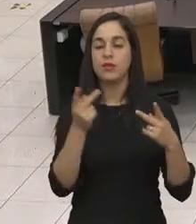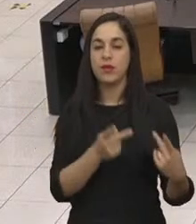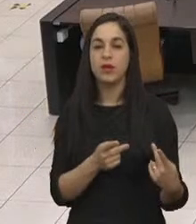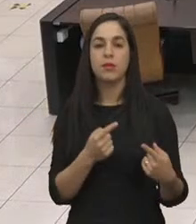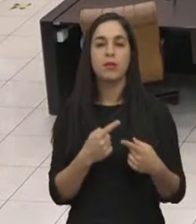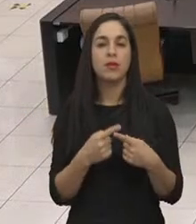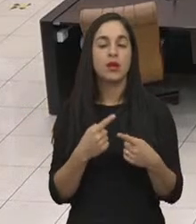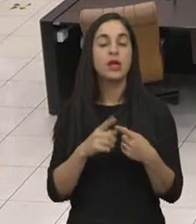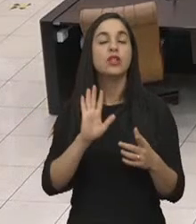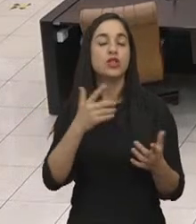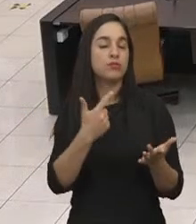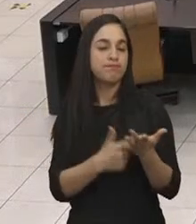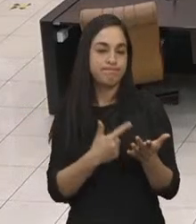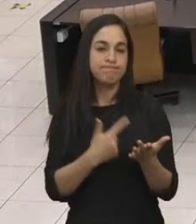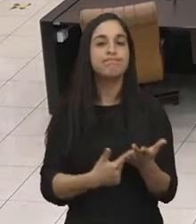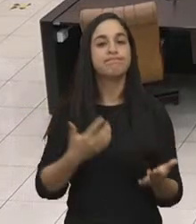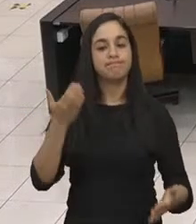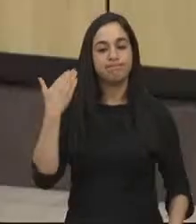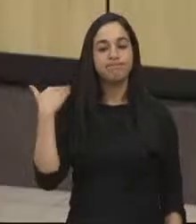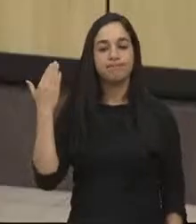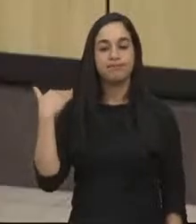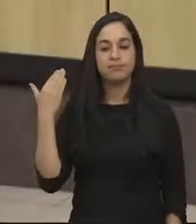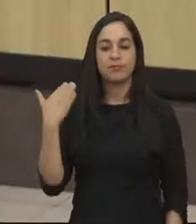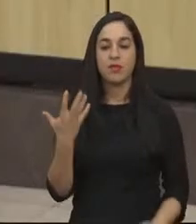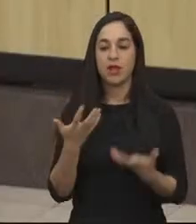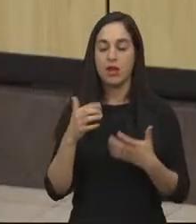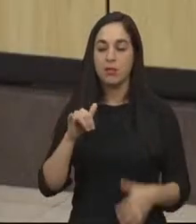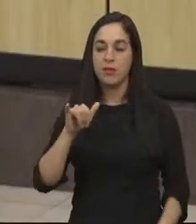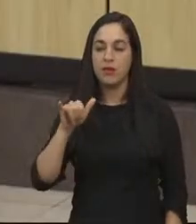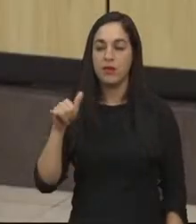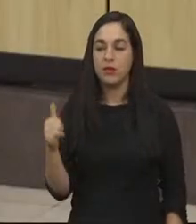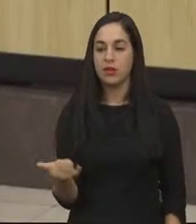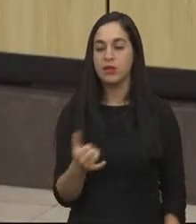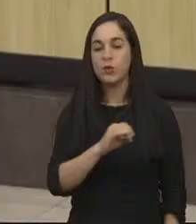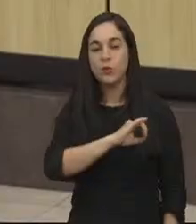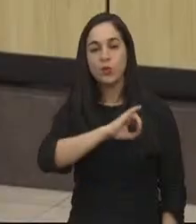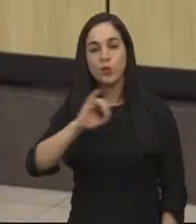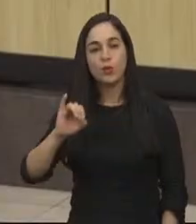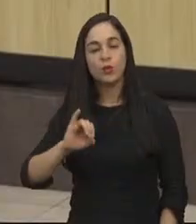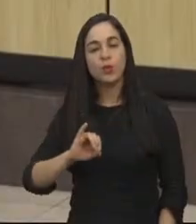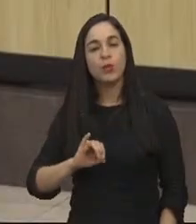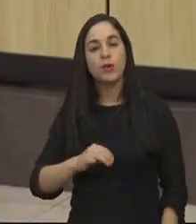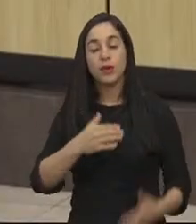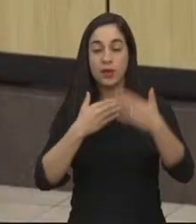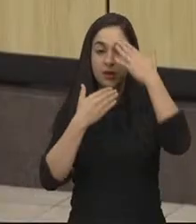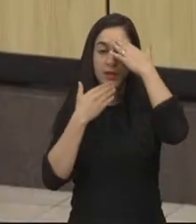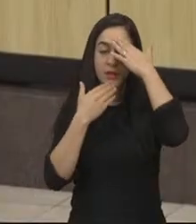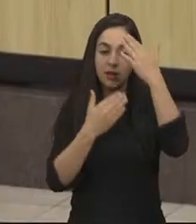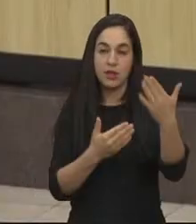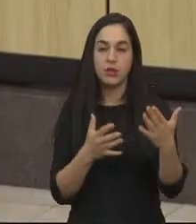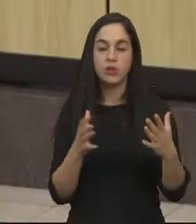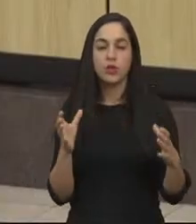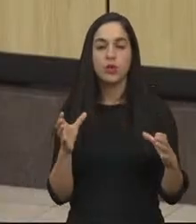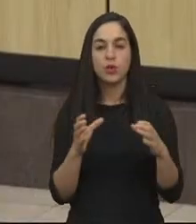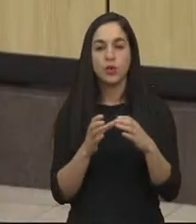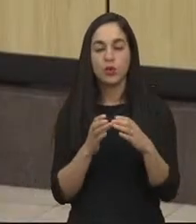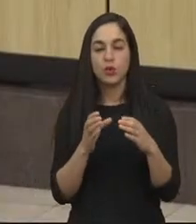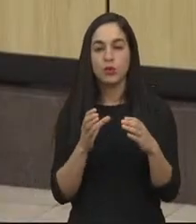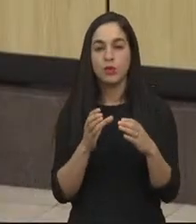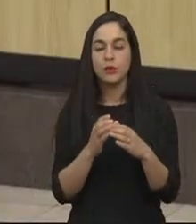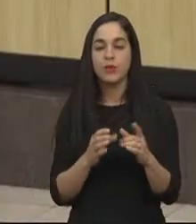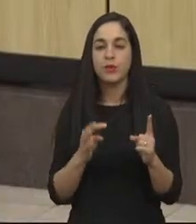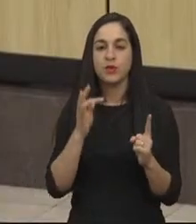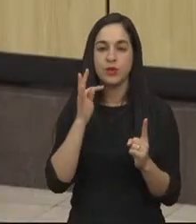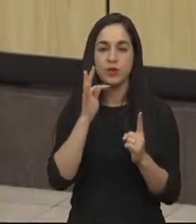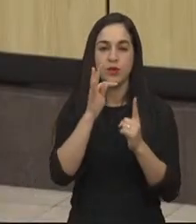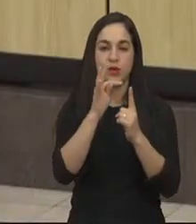compromissos anteriormente assumidos. Quero aproveitar e cumprimentar aqui, agradeço a presença da equipe do Instituto Federal de